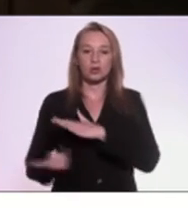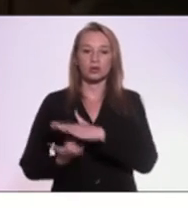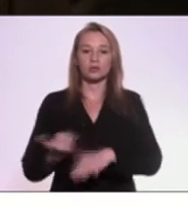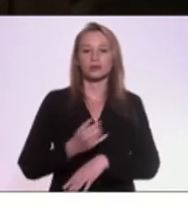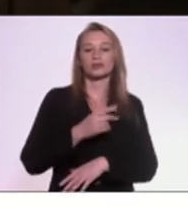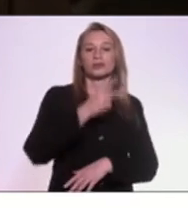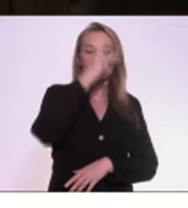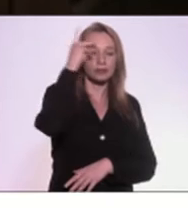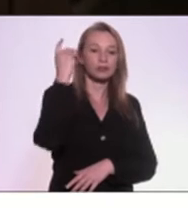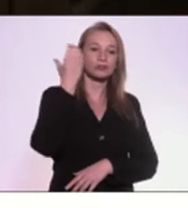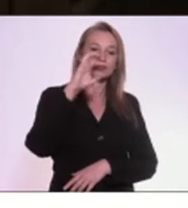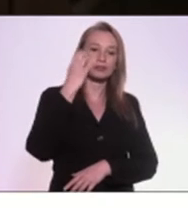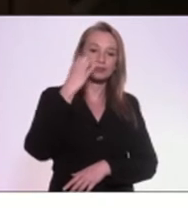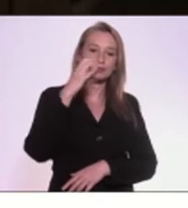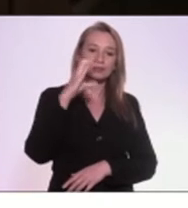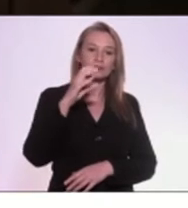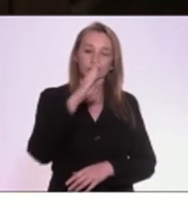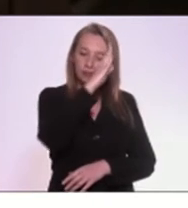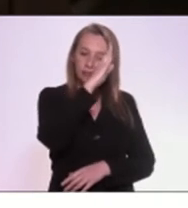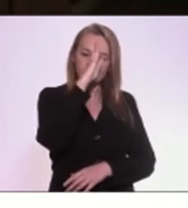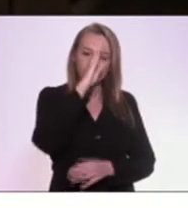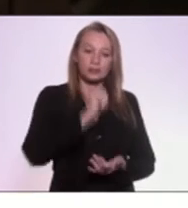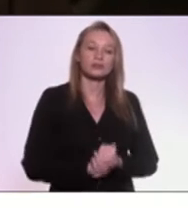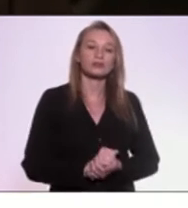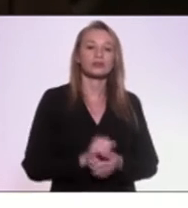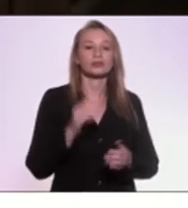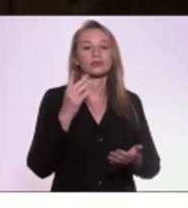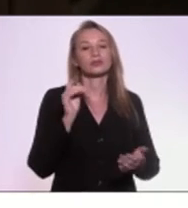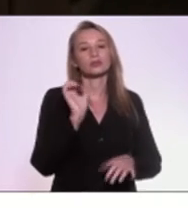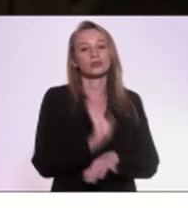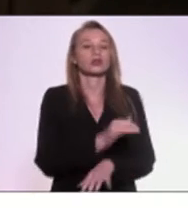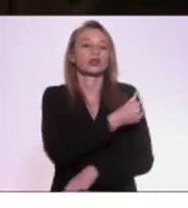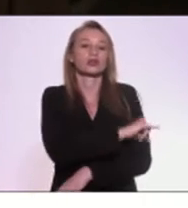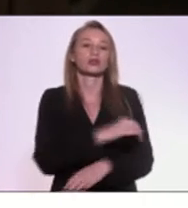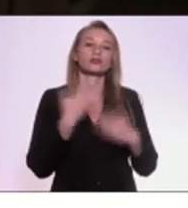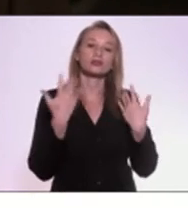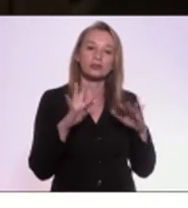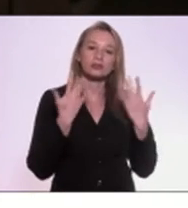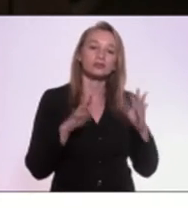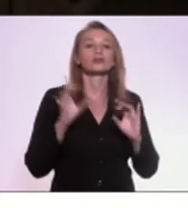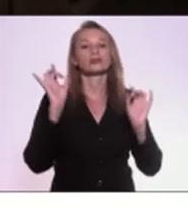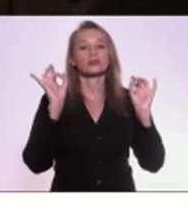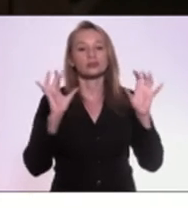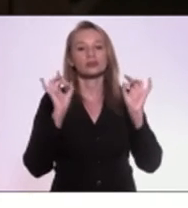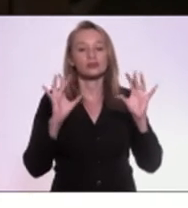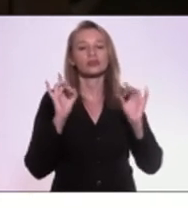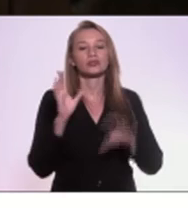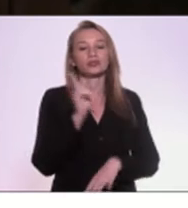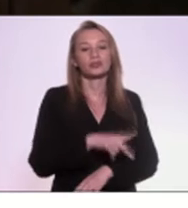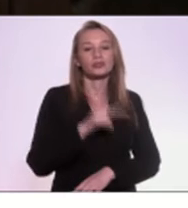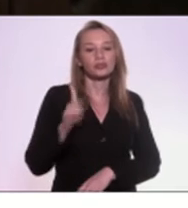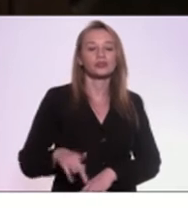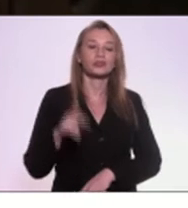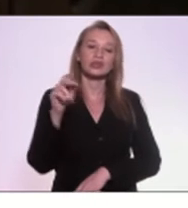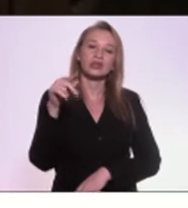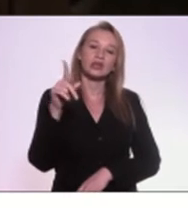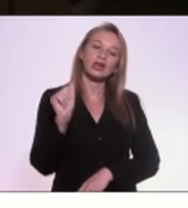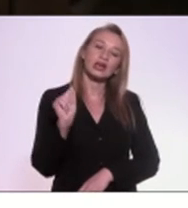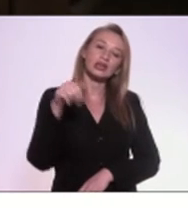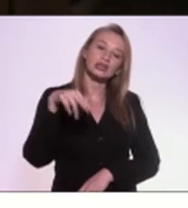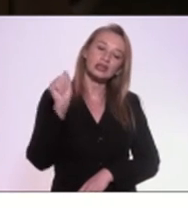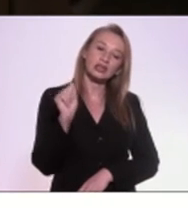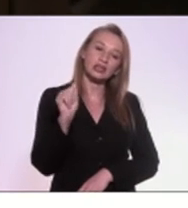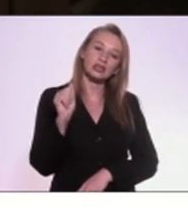absolutamente indispensável ao estado do Rio de Janeiro. Quero saudar especialmente as professoras Ana Santiago e